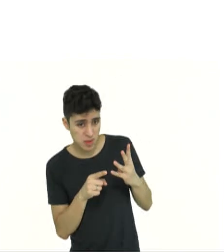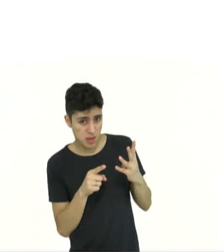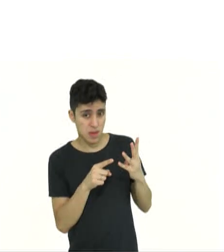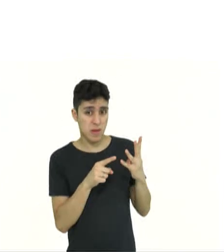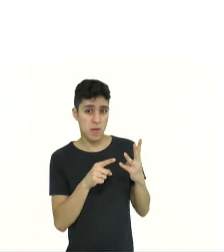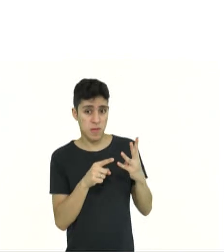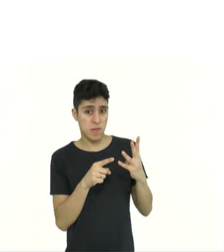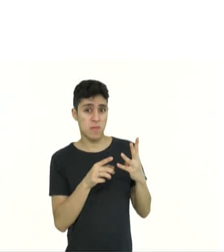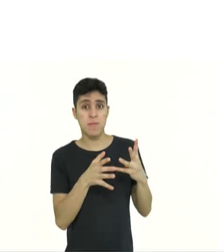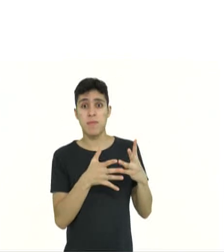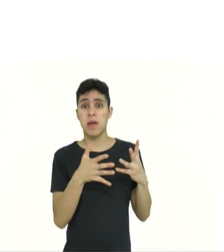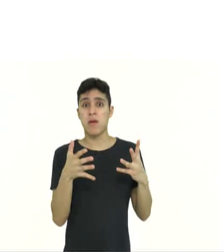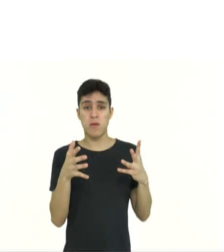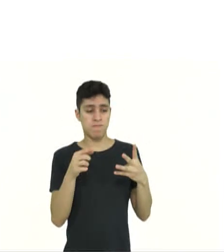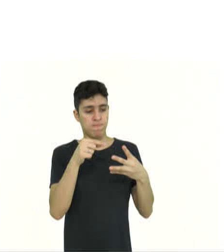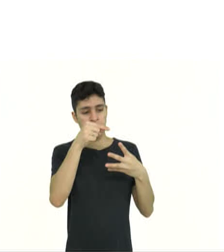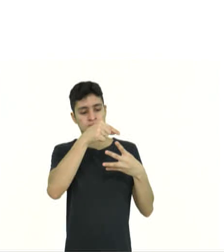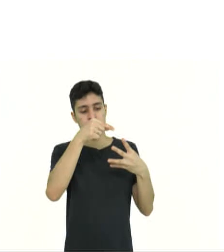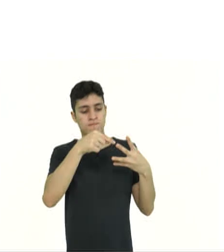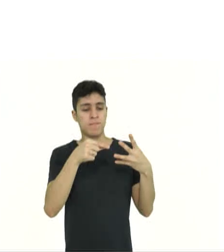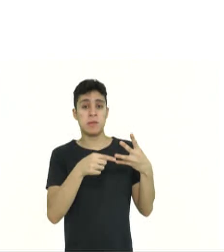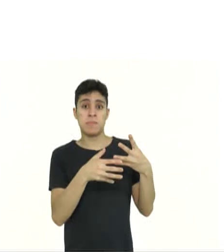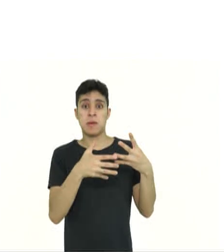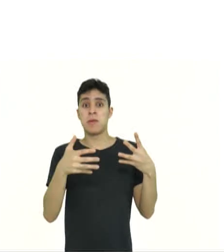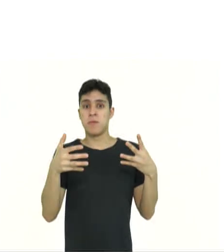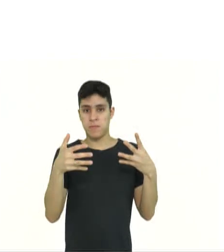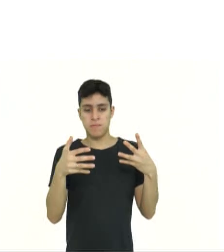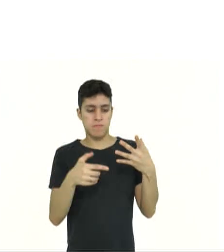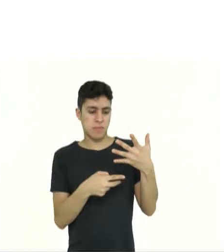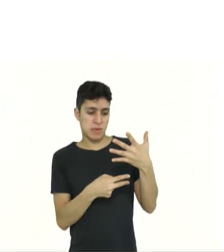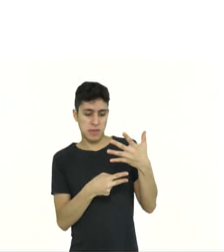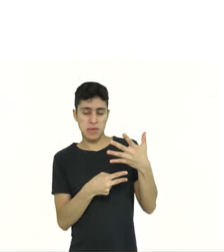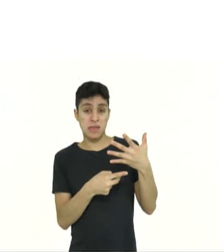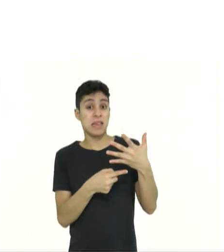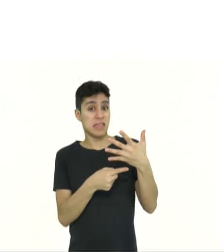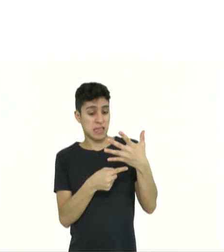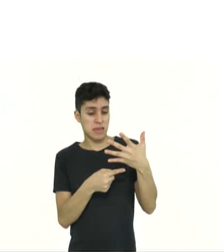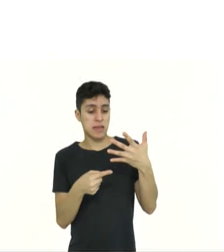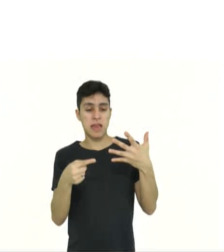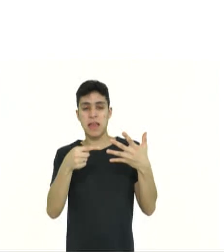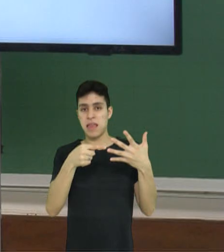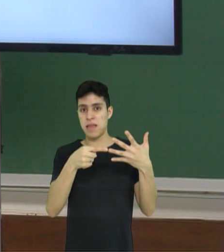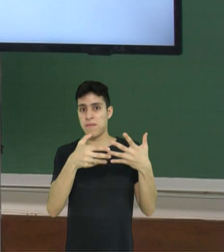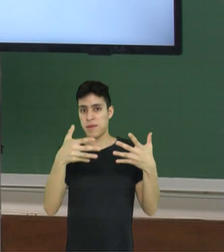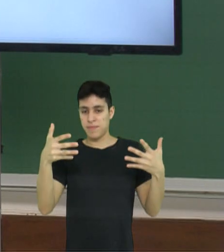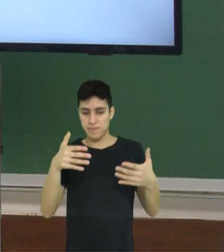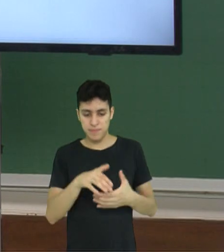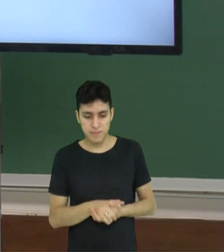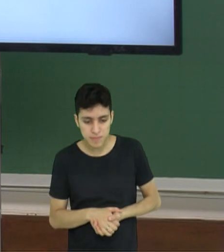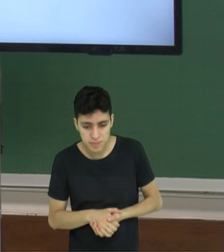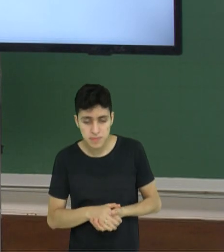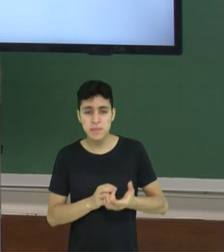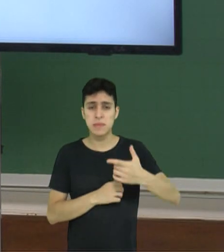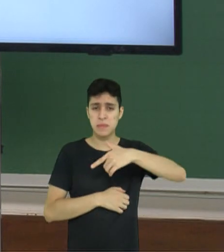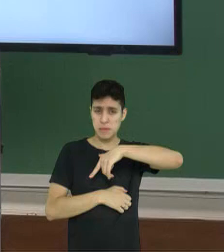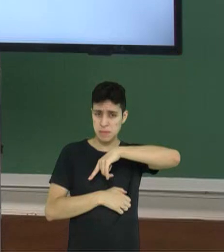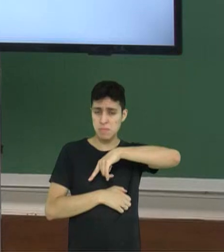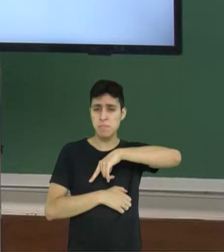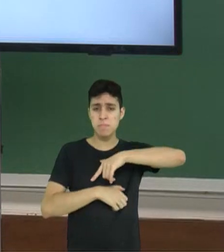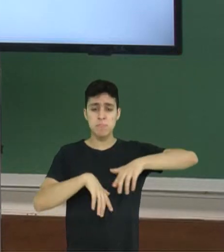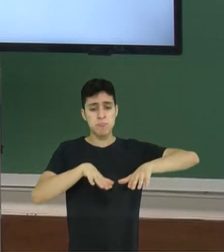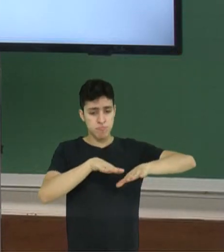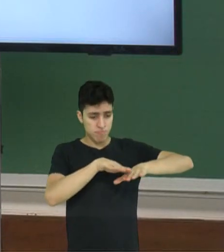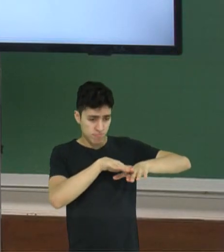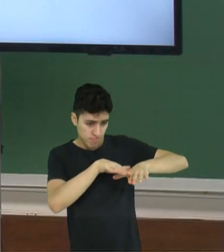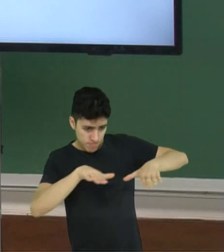6, né? Possui 98% do seu território coberto de gelo, aquela camada espessa de gelo,